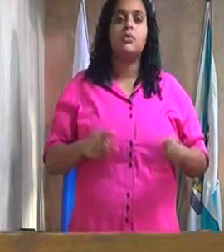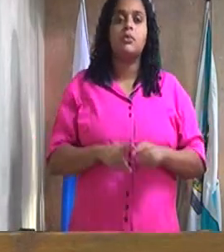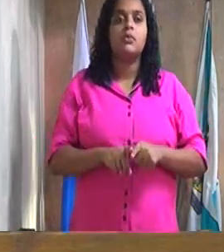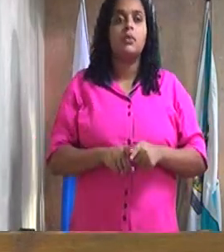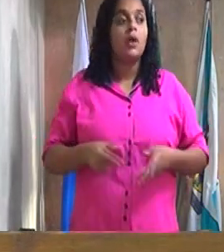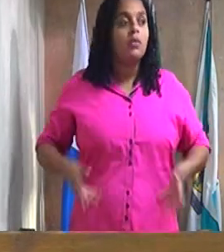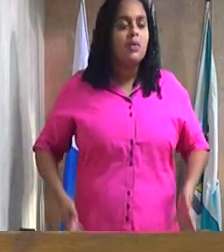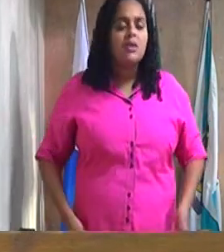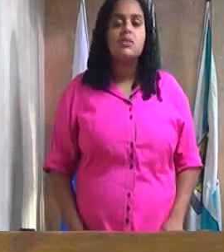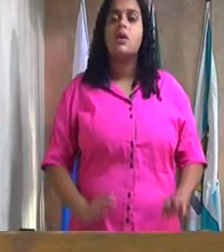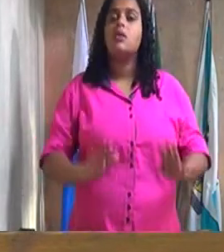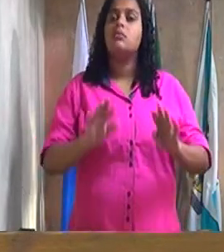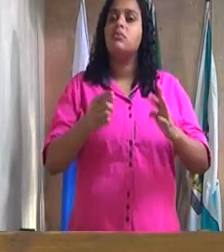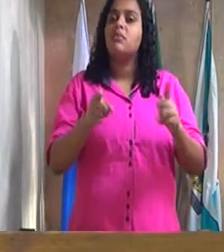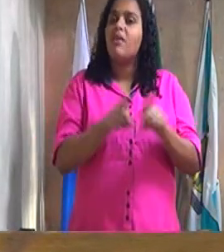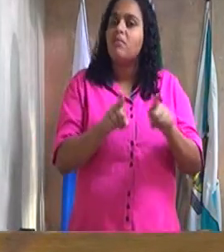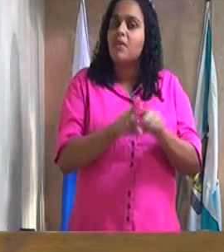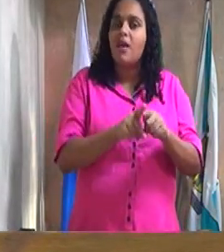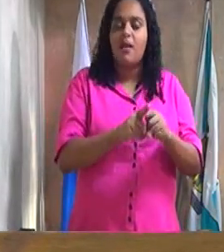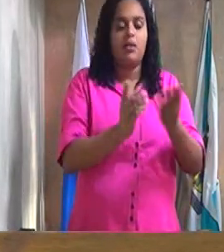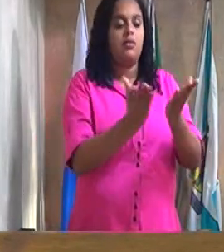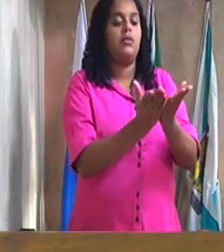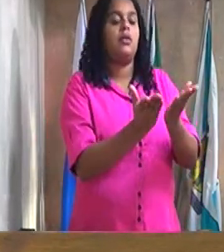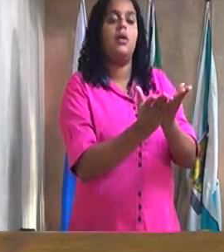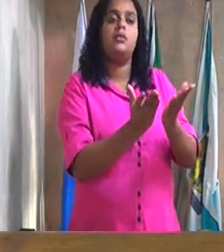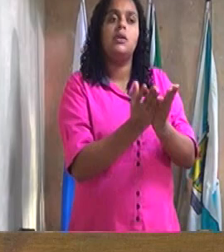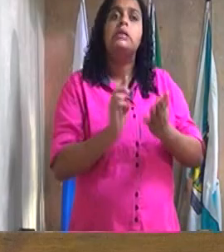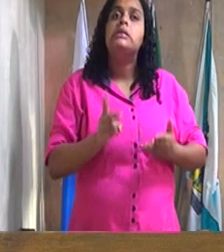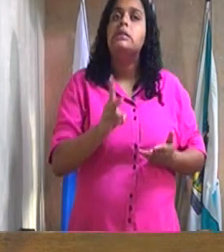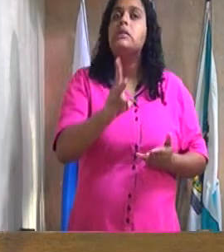berço cristão. Toda a minha vida,